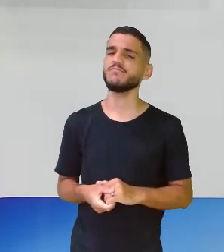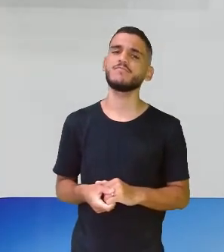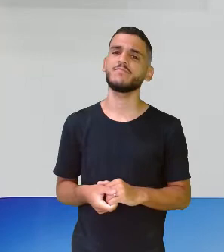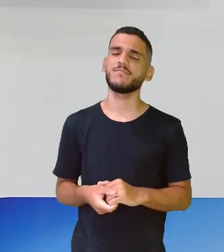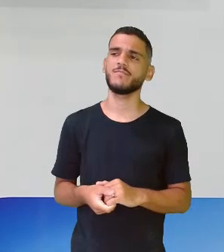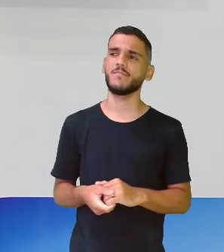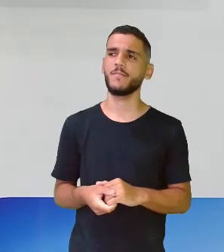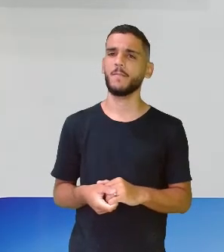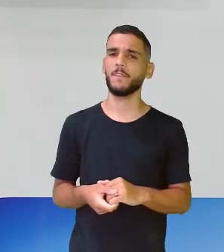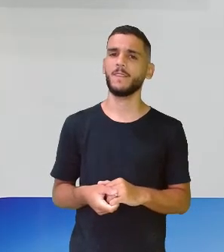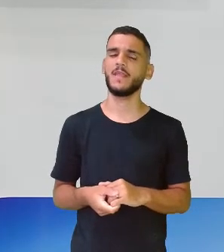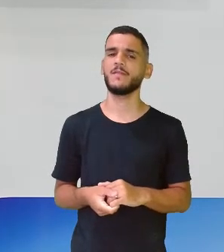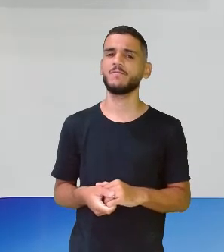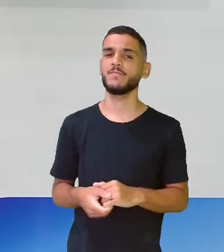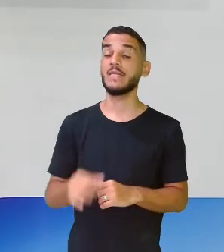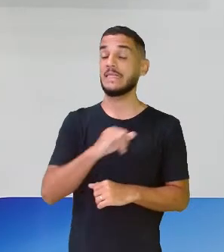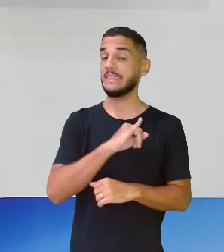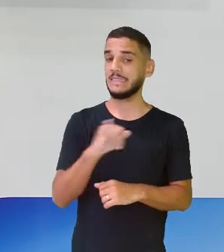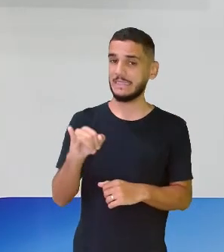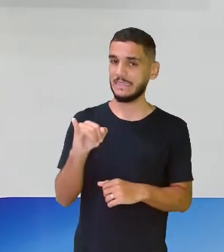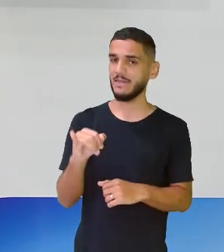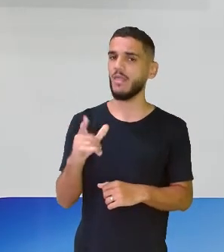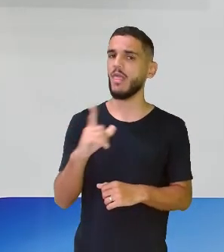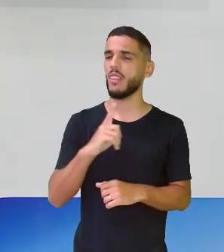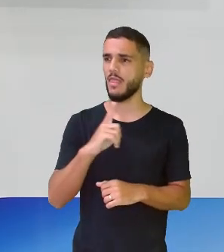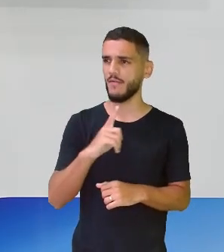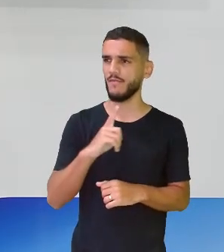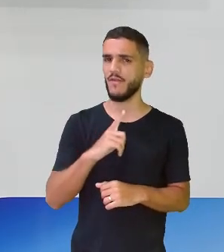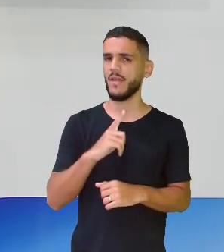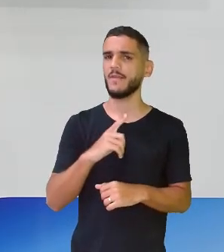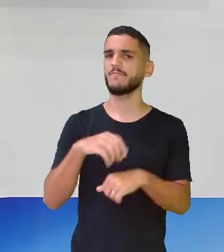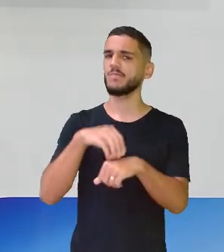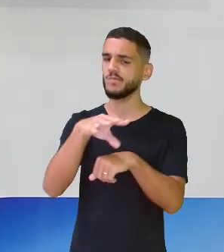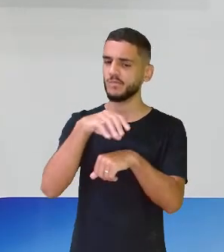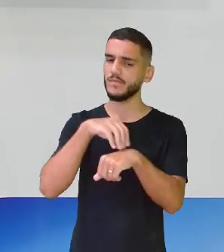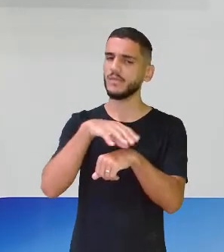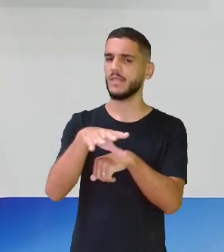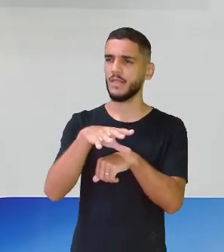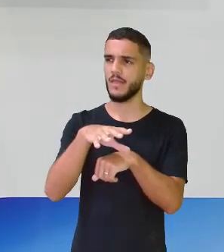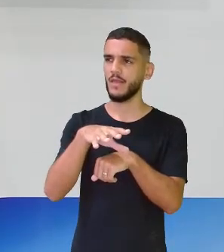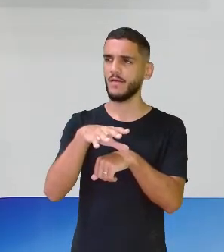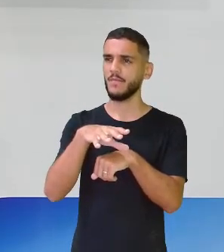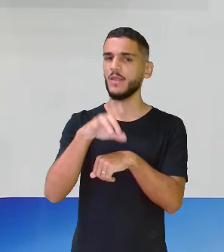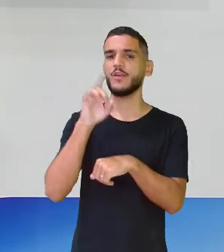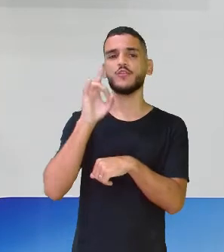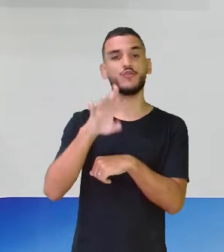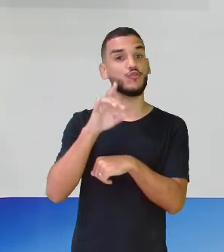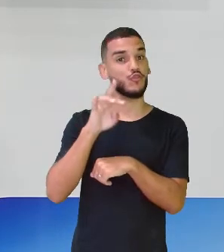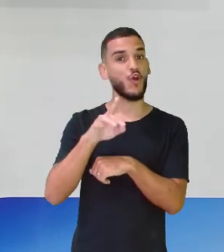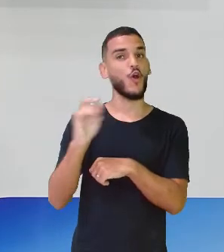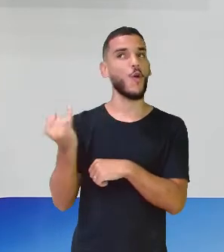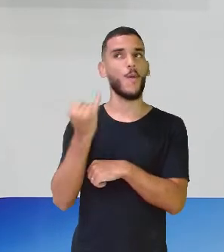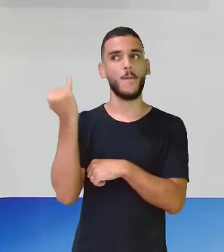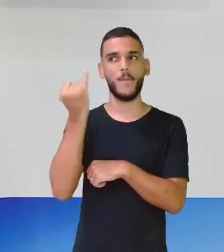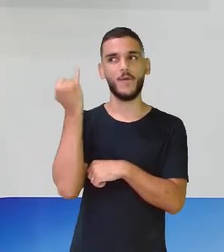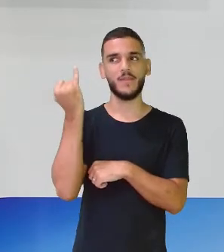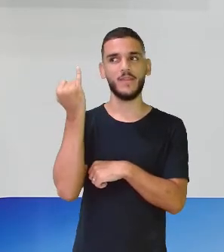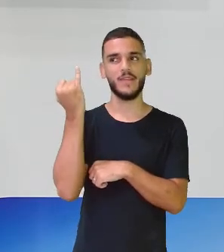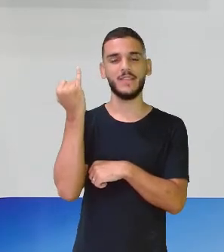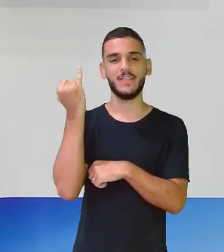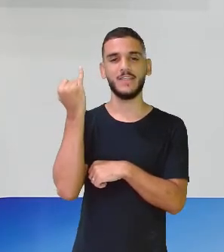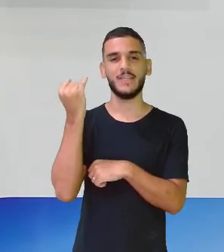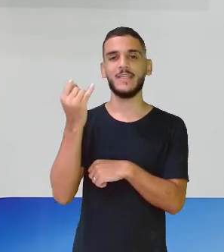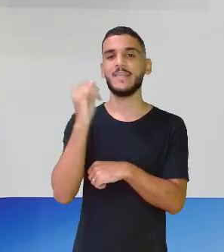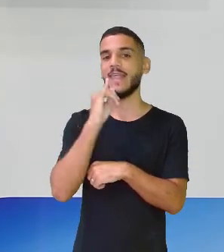Ah, será, hein? Se vocês tiverem dica, agora só vale se disser antes de eu começar, né?